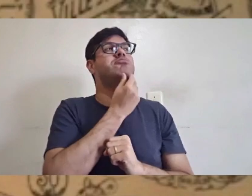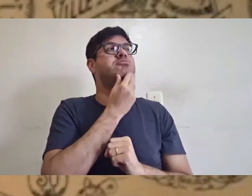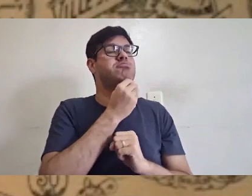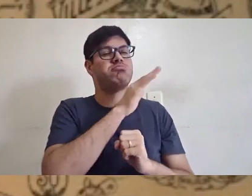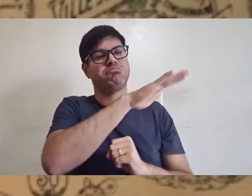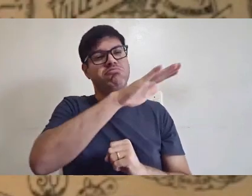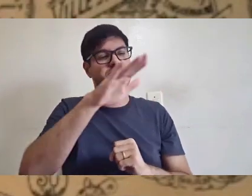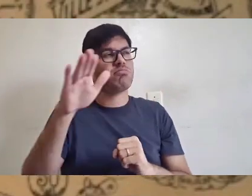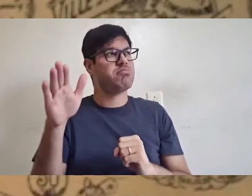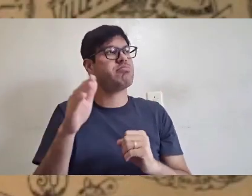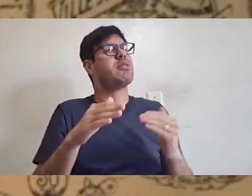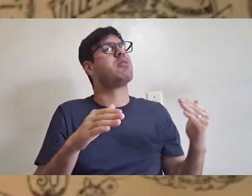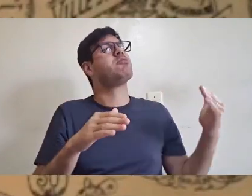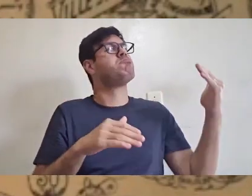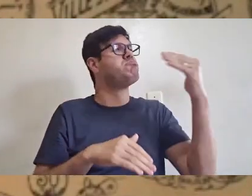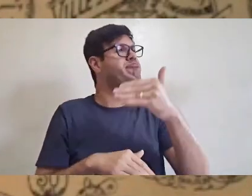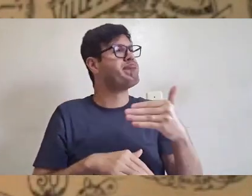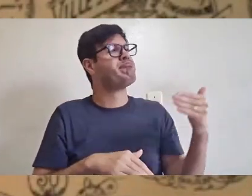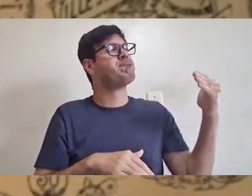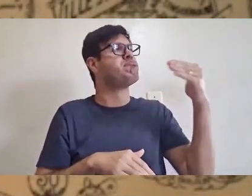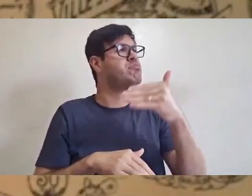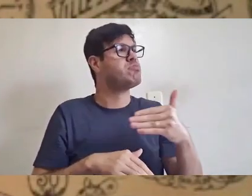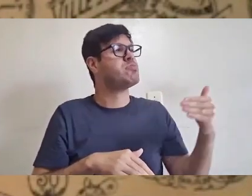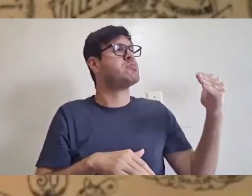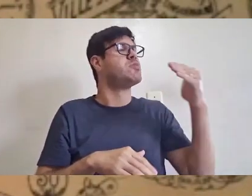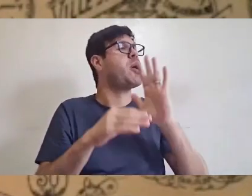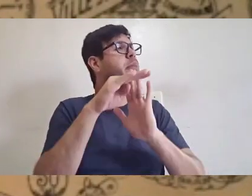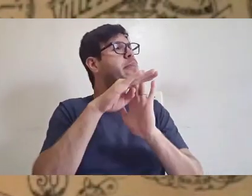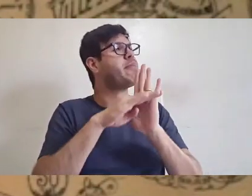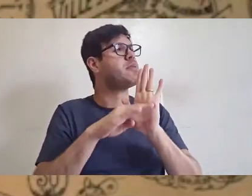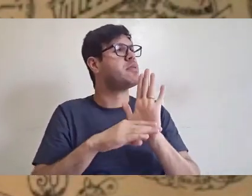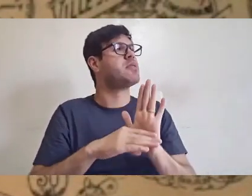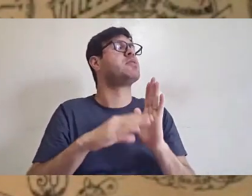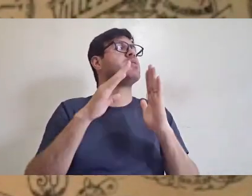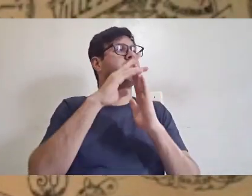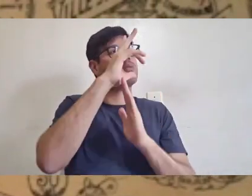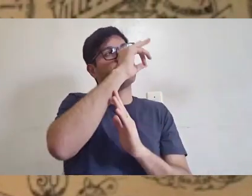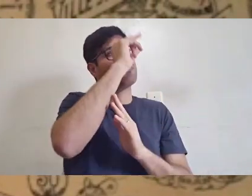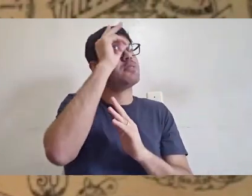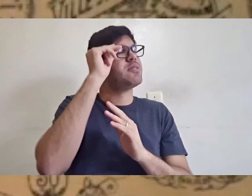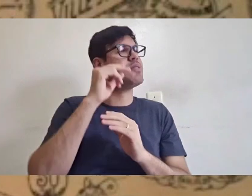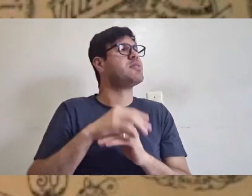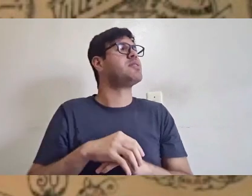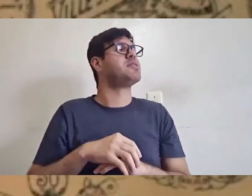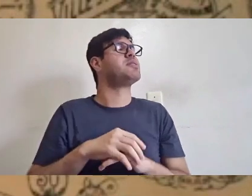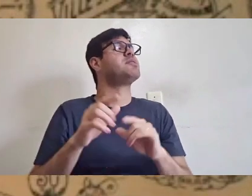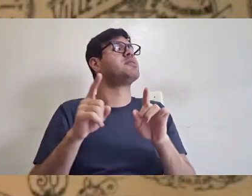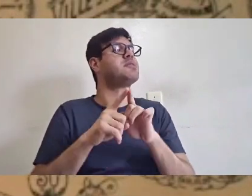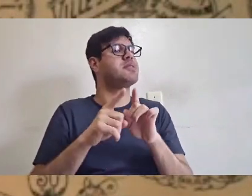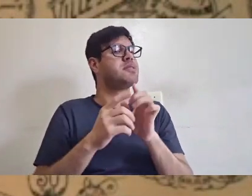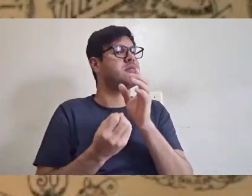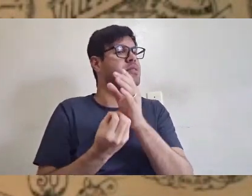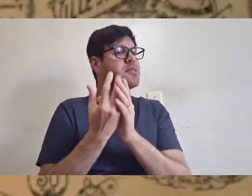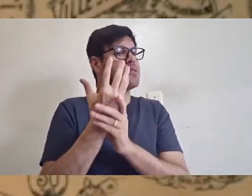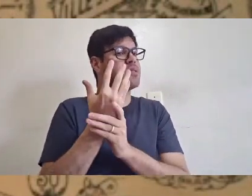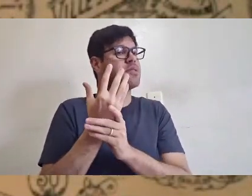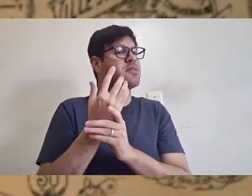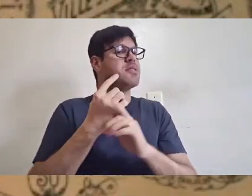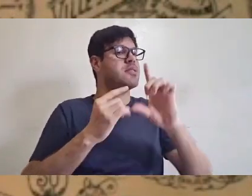eram frequentadores desse programa da prefeitura, né, também instituído pela